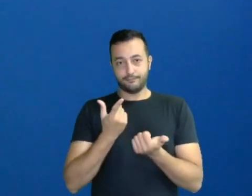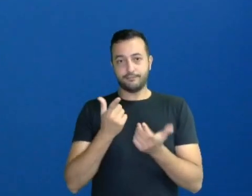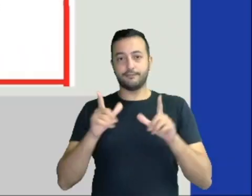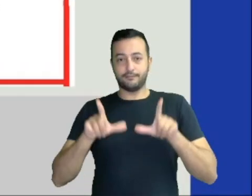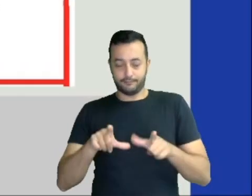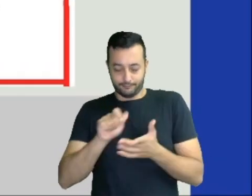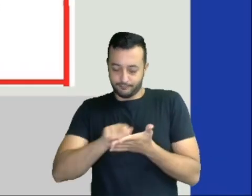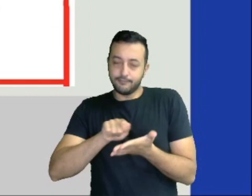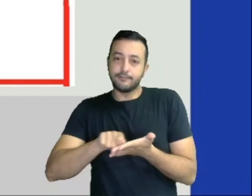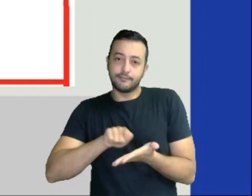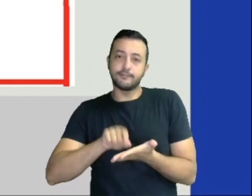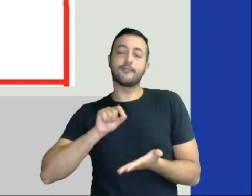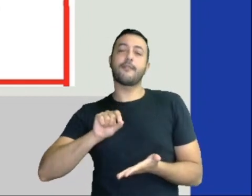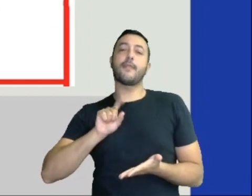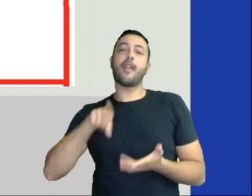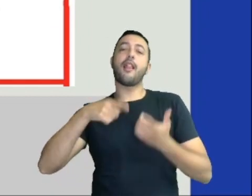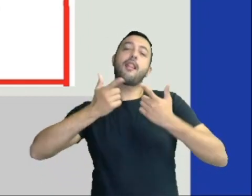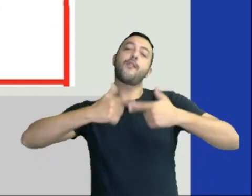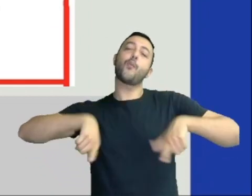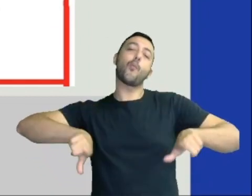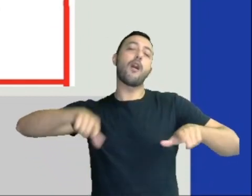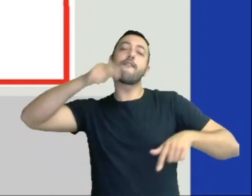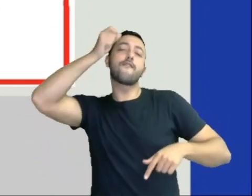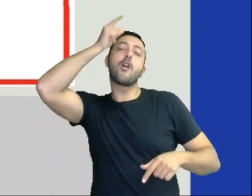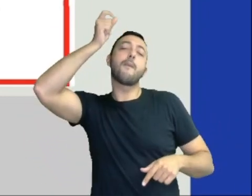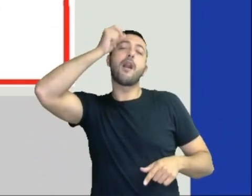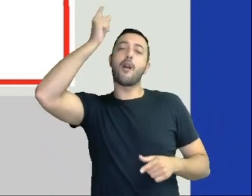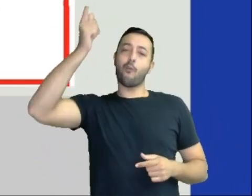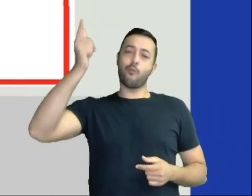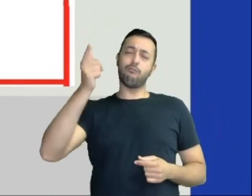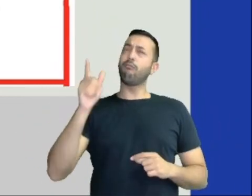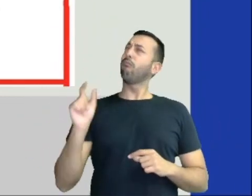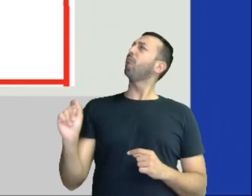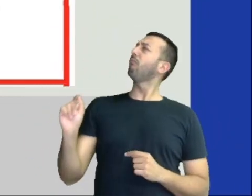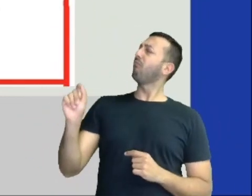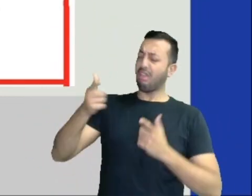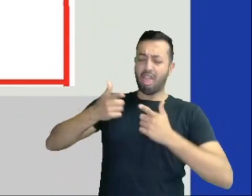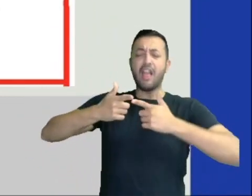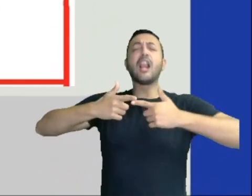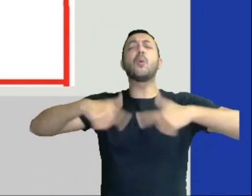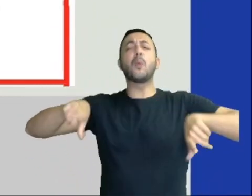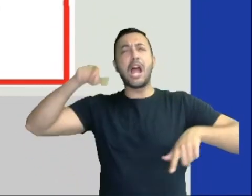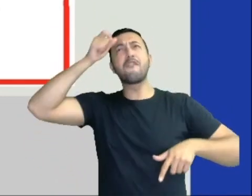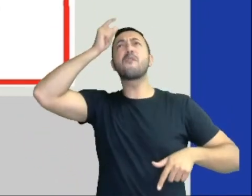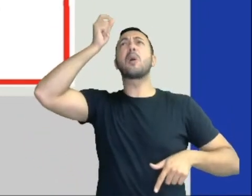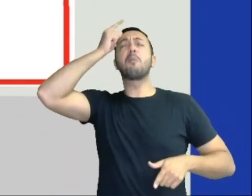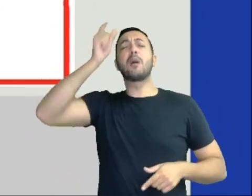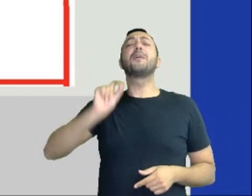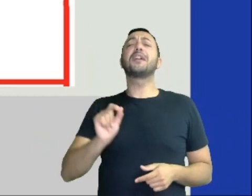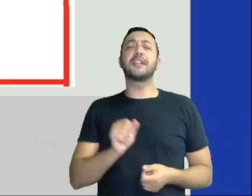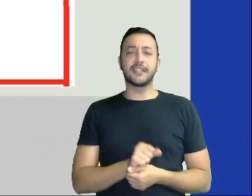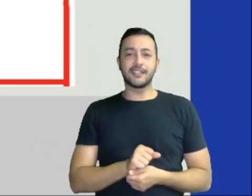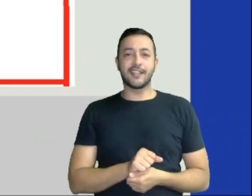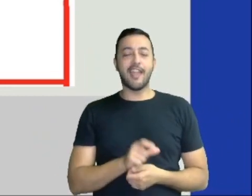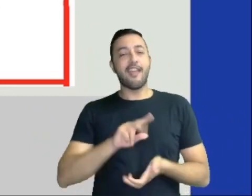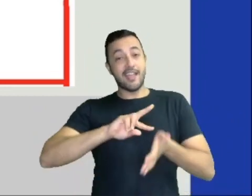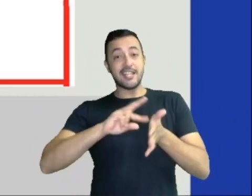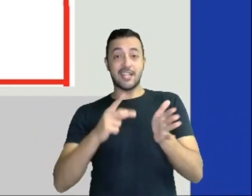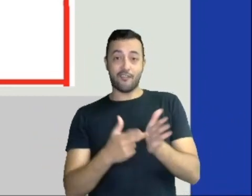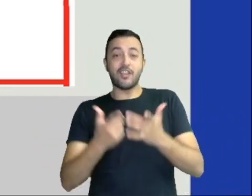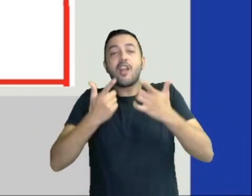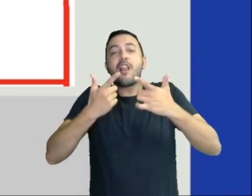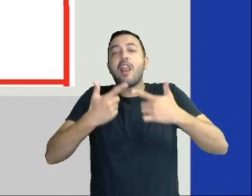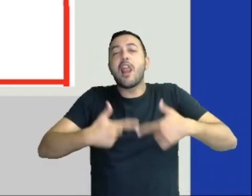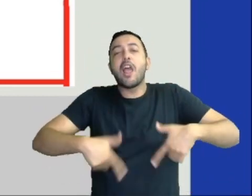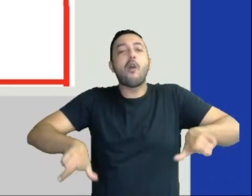bilhete utiliza uma linguagem informal que isso professora linguagem informal quer dizer